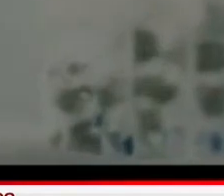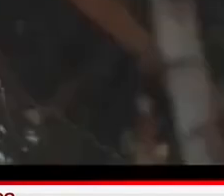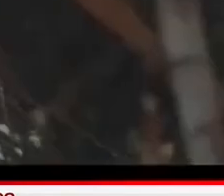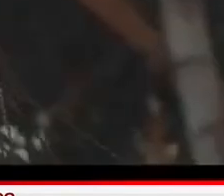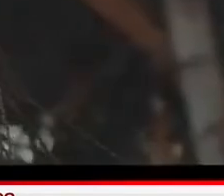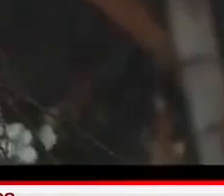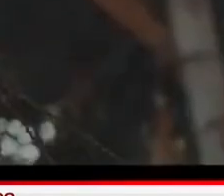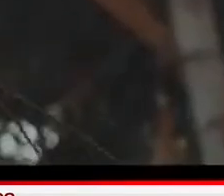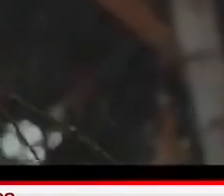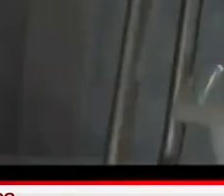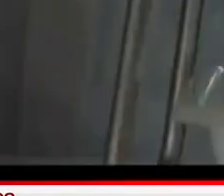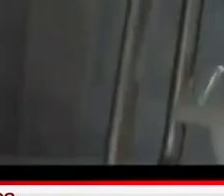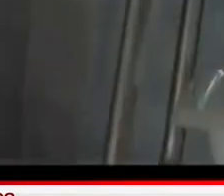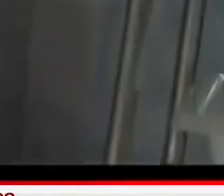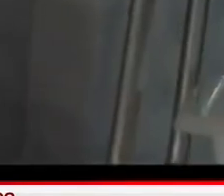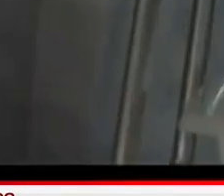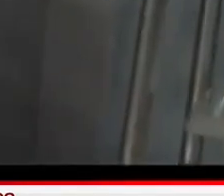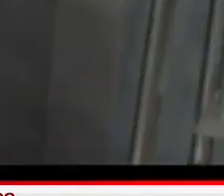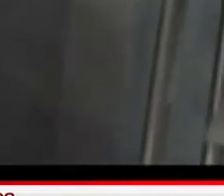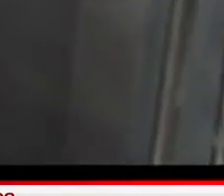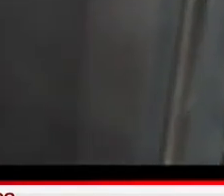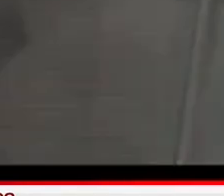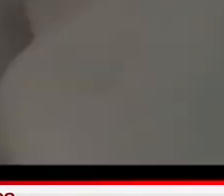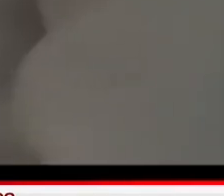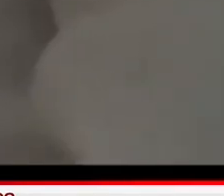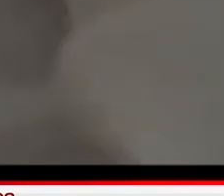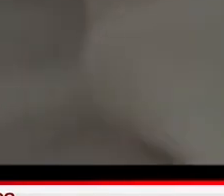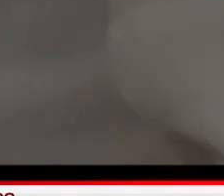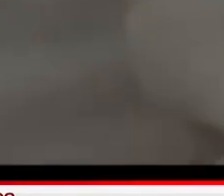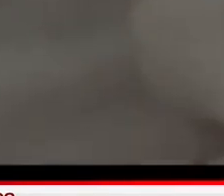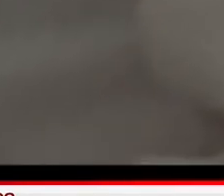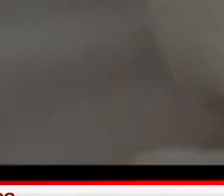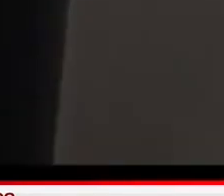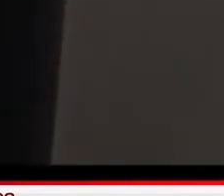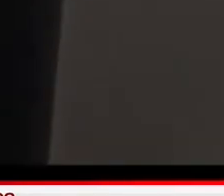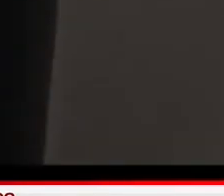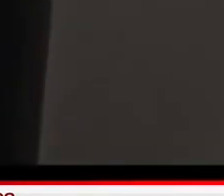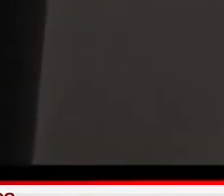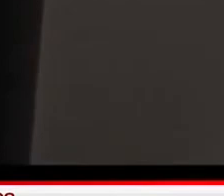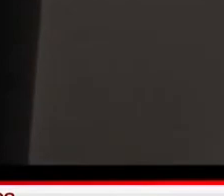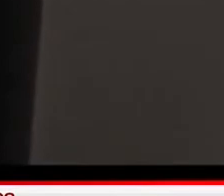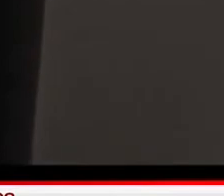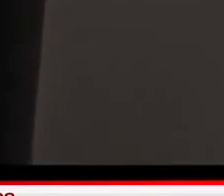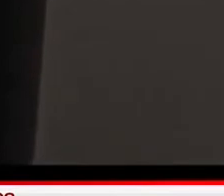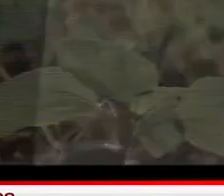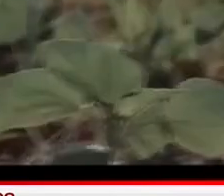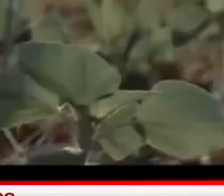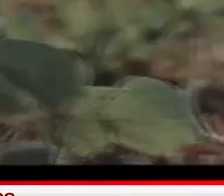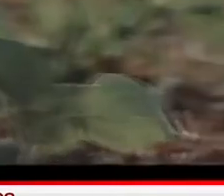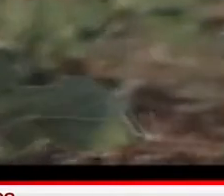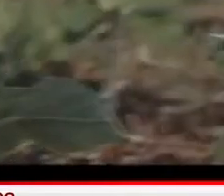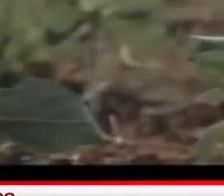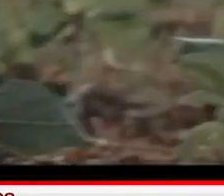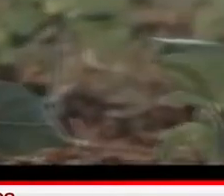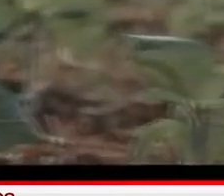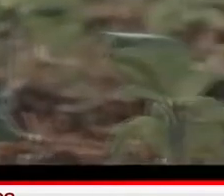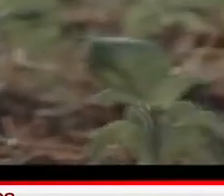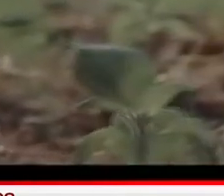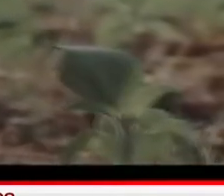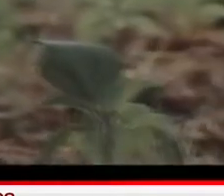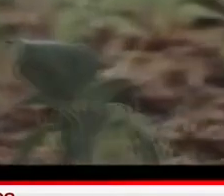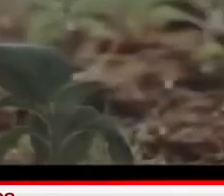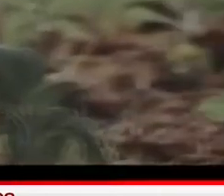Como reduzir a fome Mundial para os mais atentos da época as respostas estavam em uma ferramenta